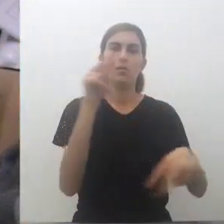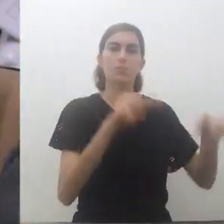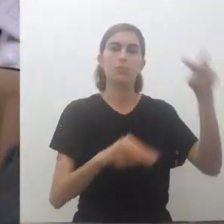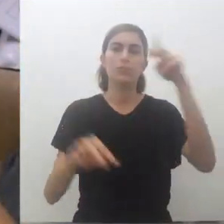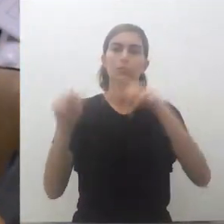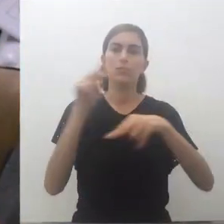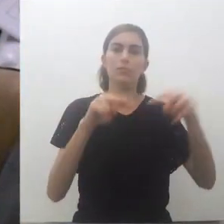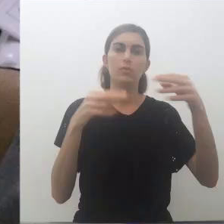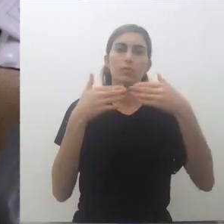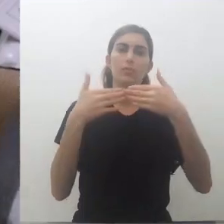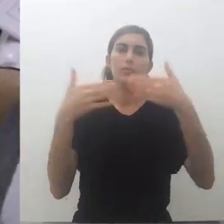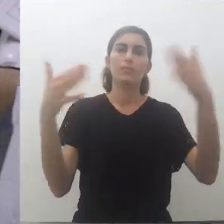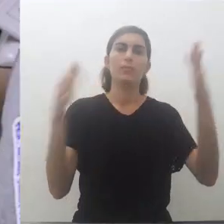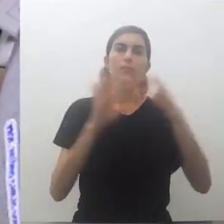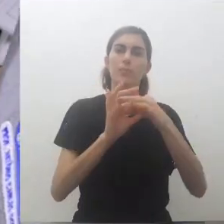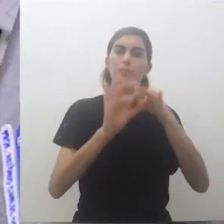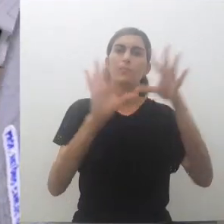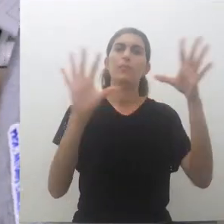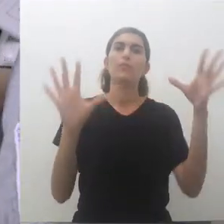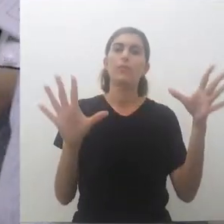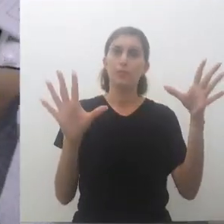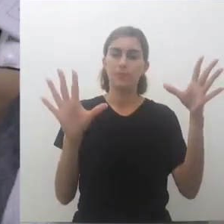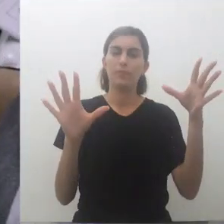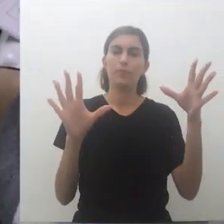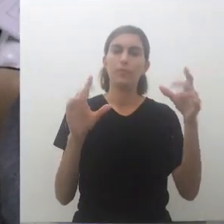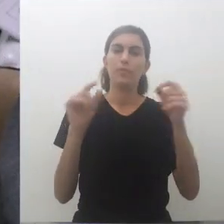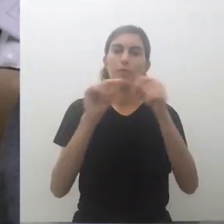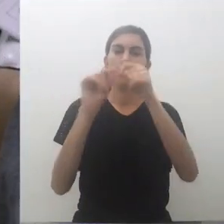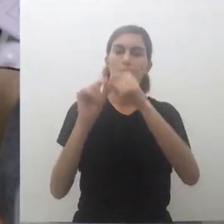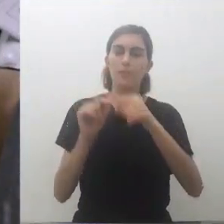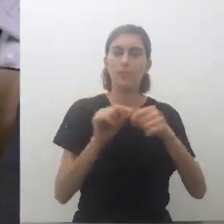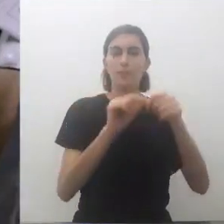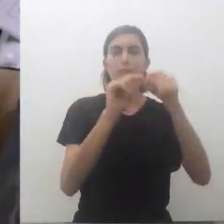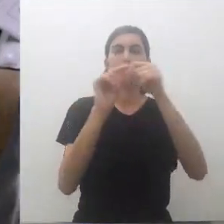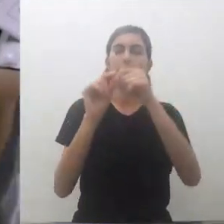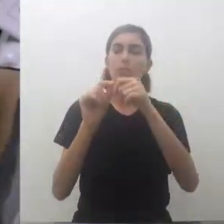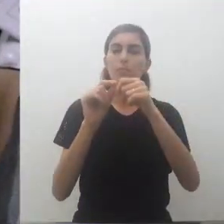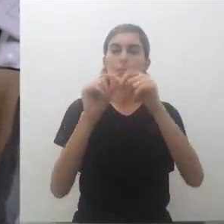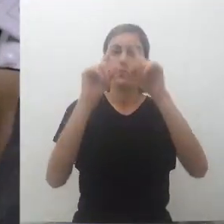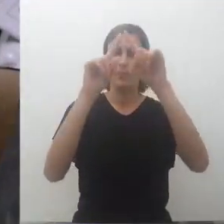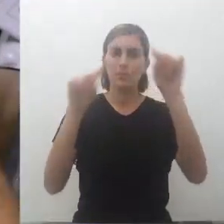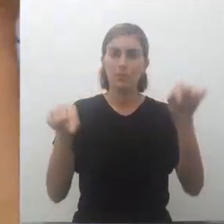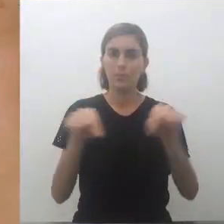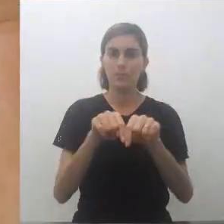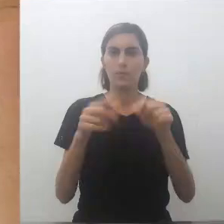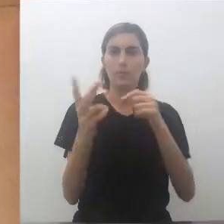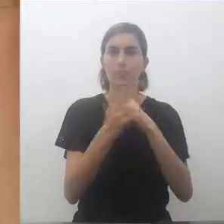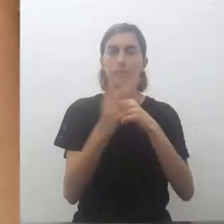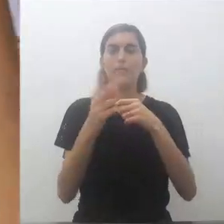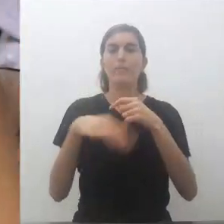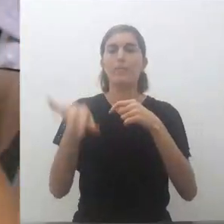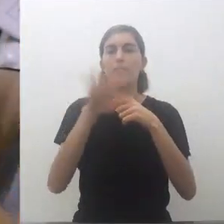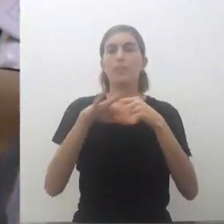mais livre. A forma triangular entre eles dá uma